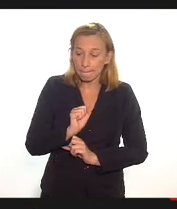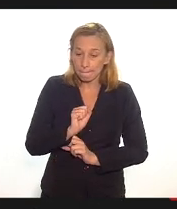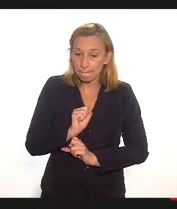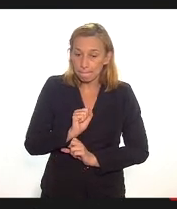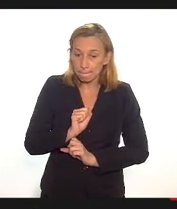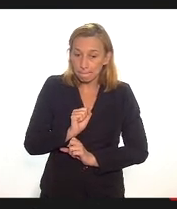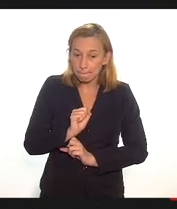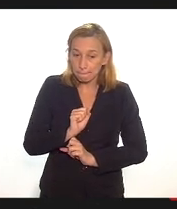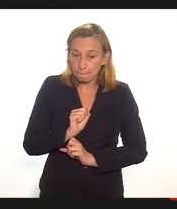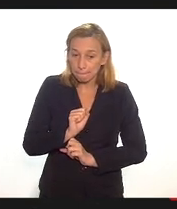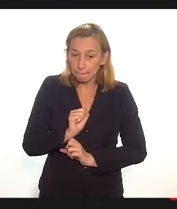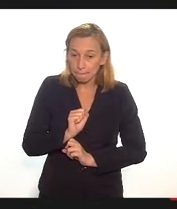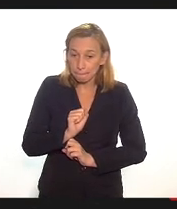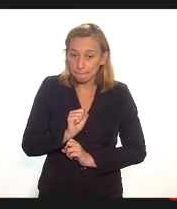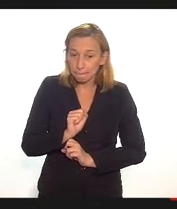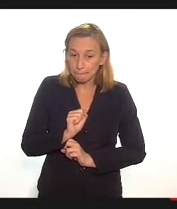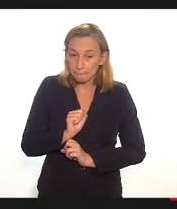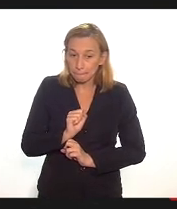o campo de